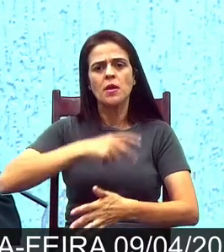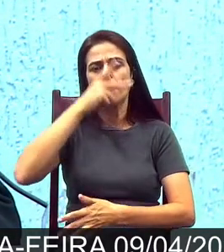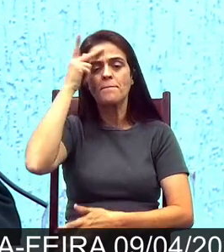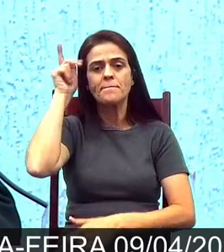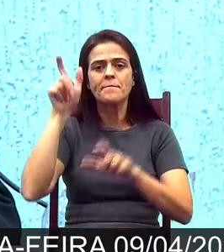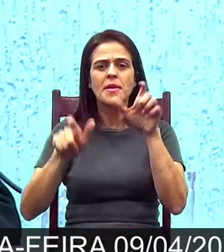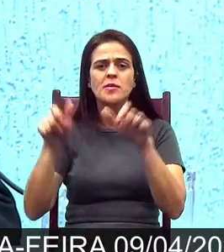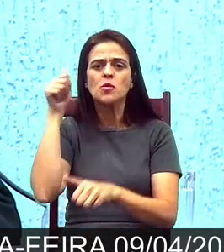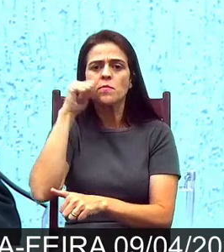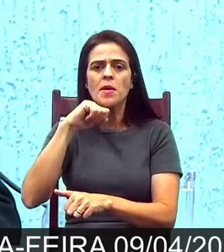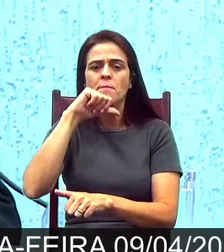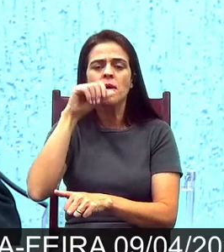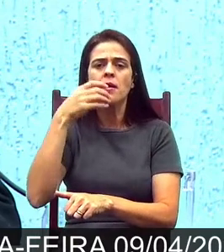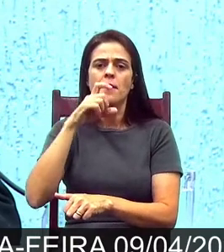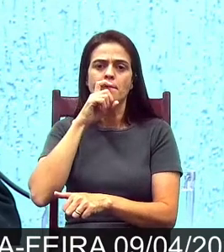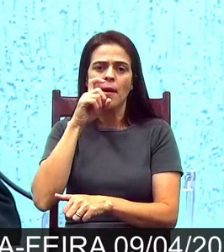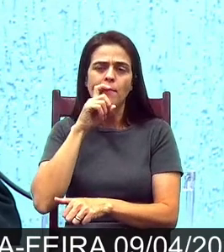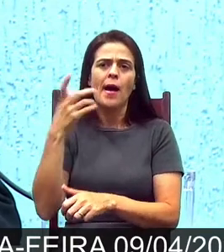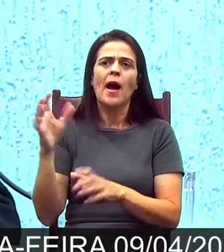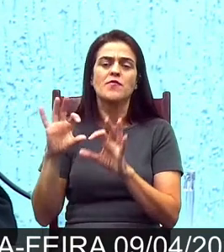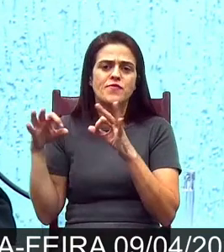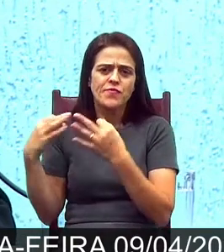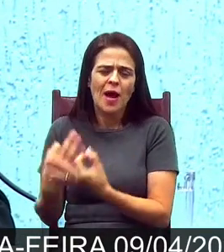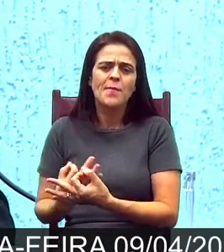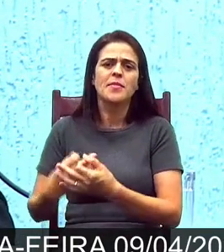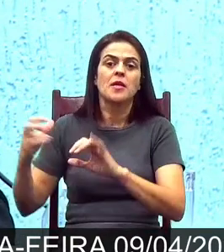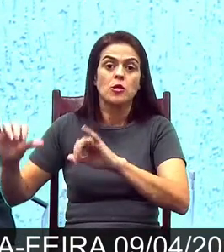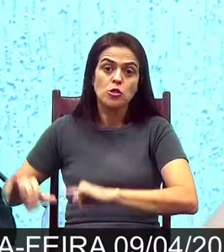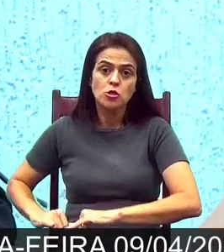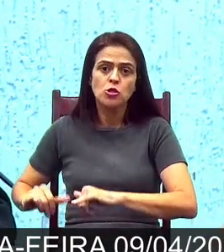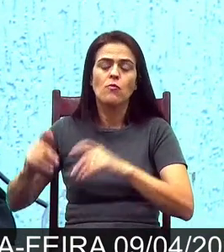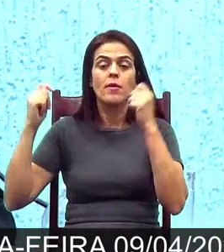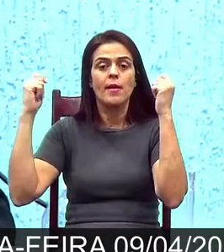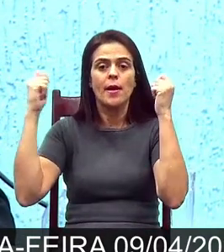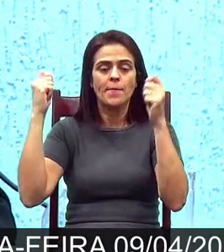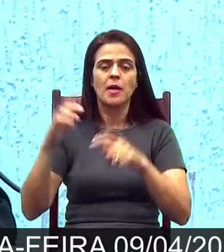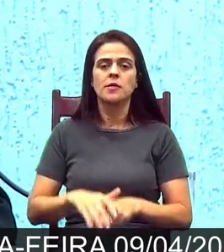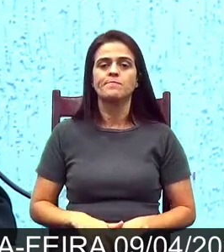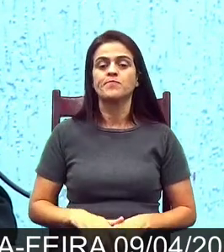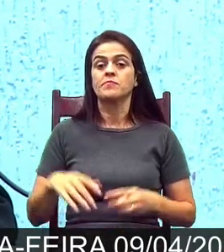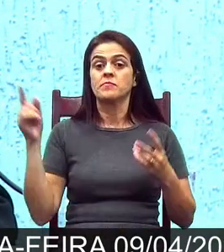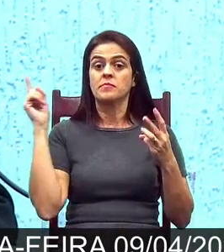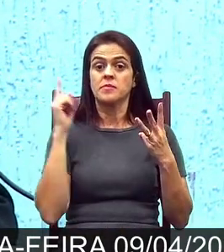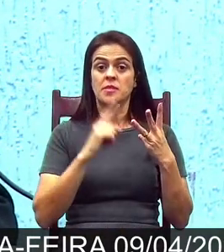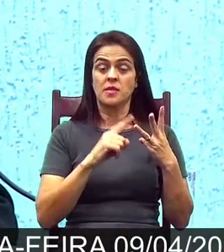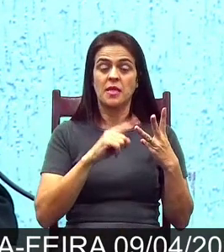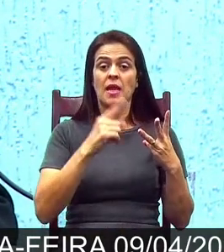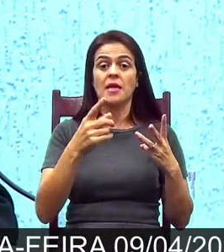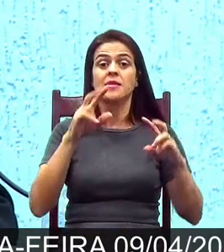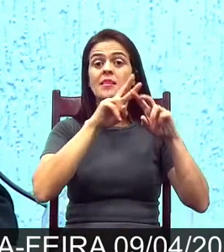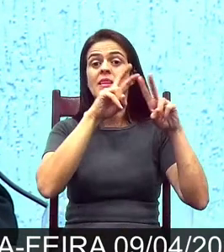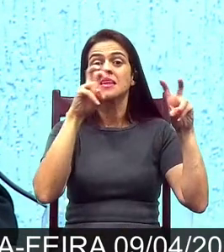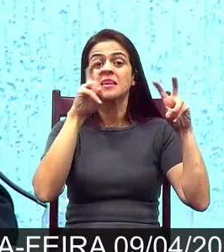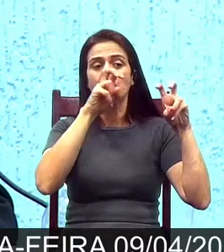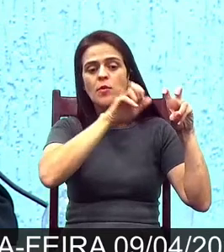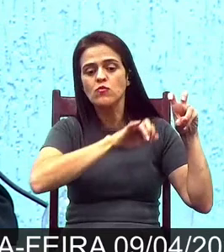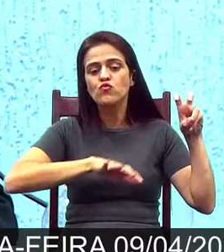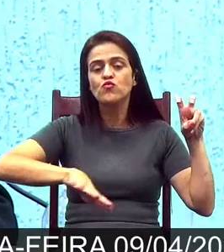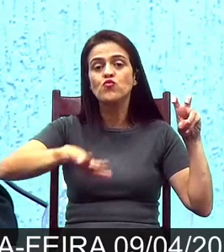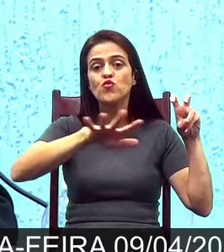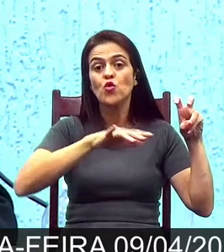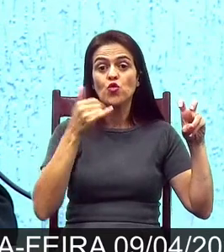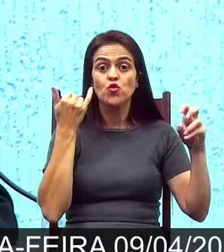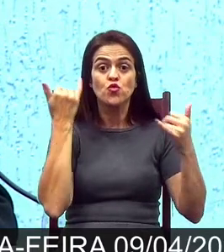por experiência. Também no parágrafo 3º, contribuir com a sensibilização do tema, disseminando